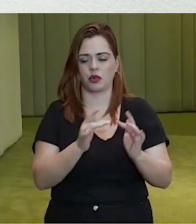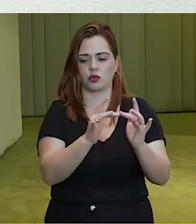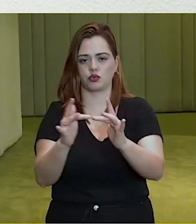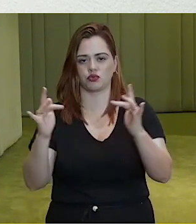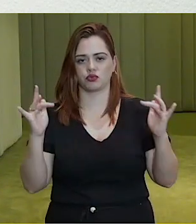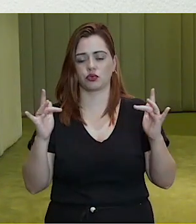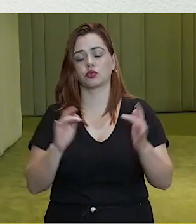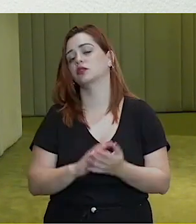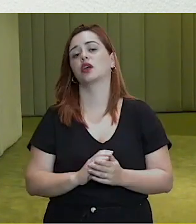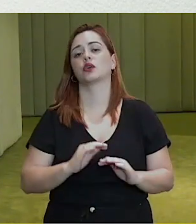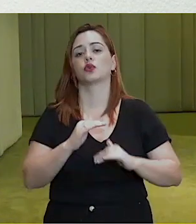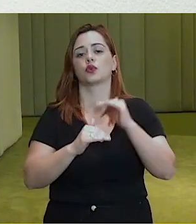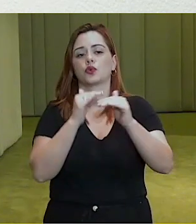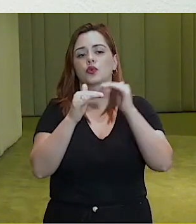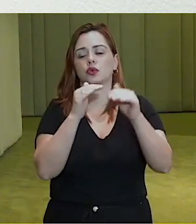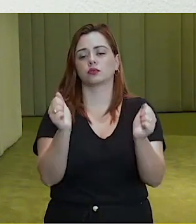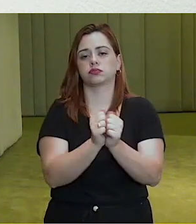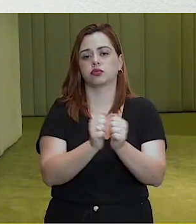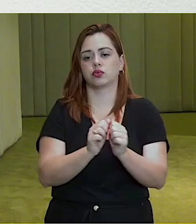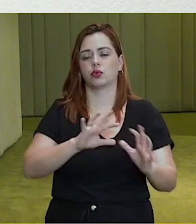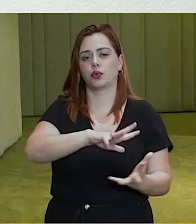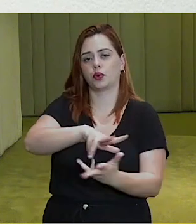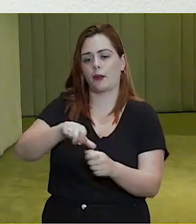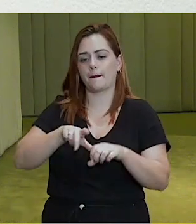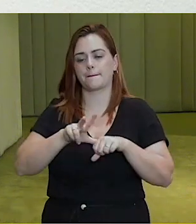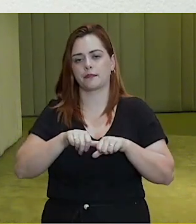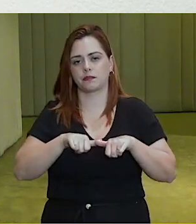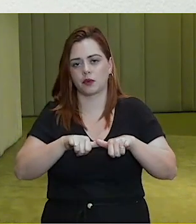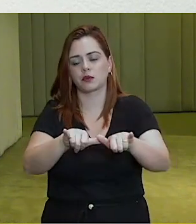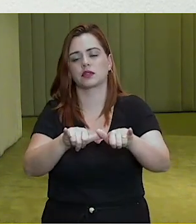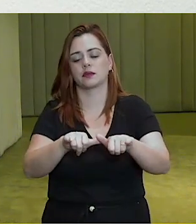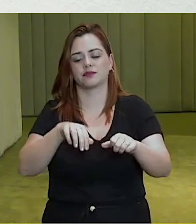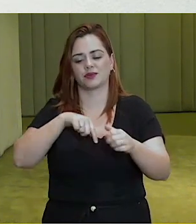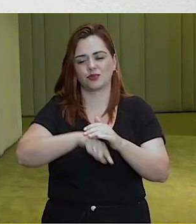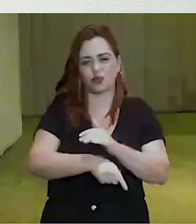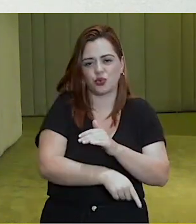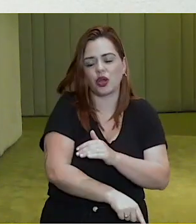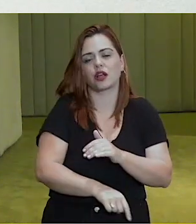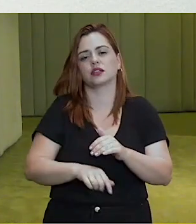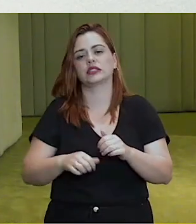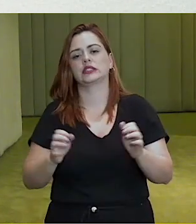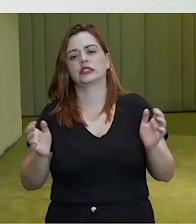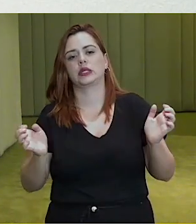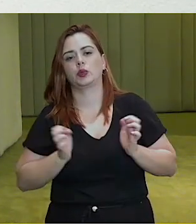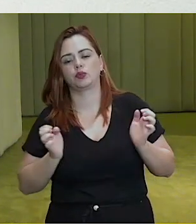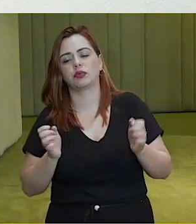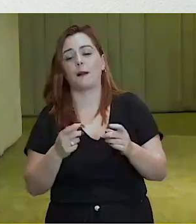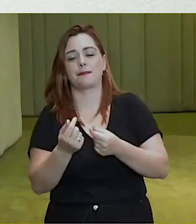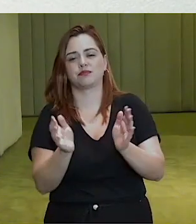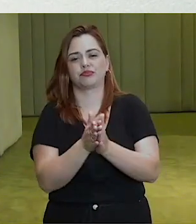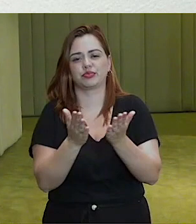dos grandes movimentos do comércio internacional aprofundavam a pobreza, o atraso e